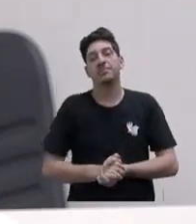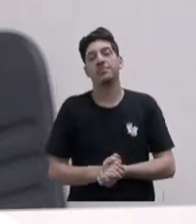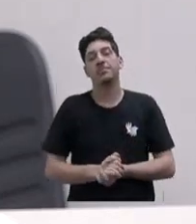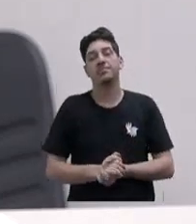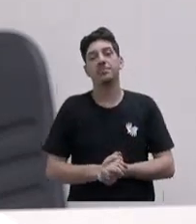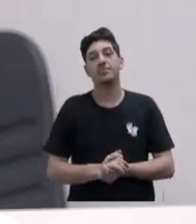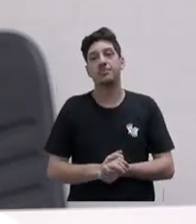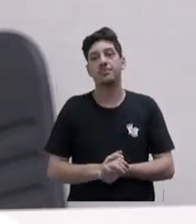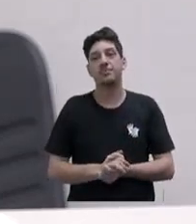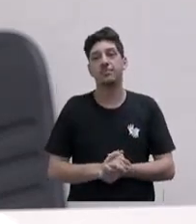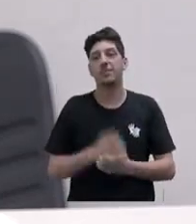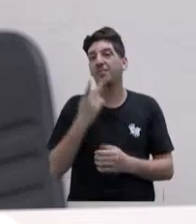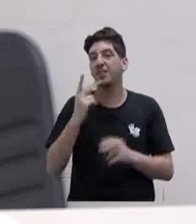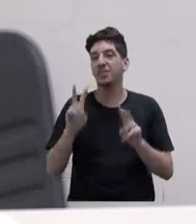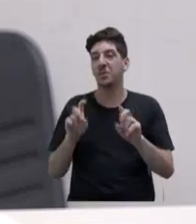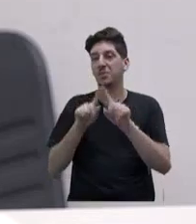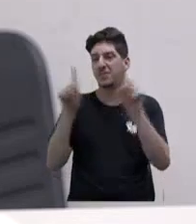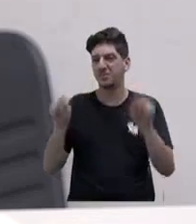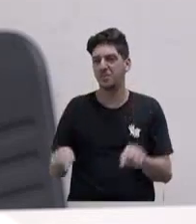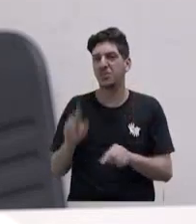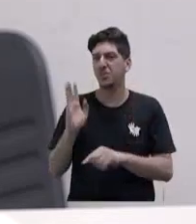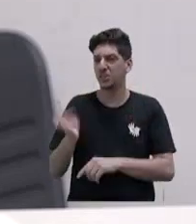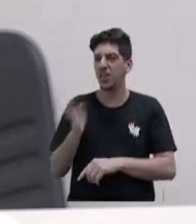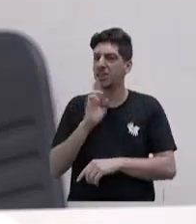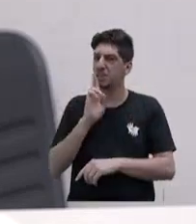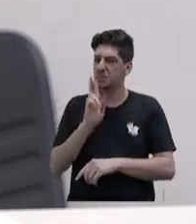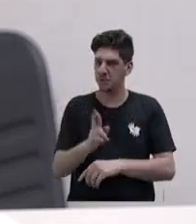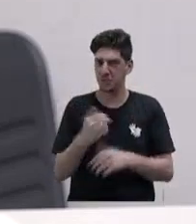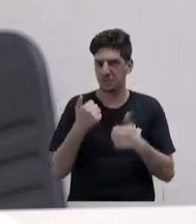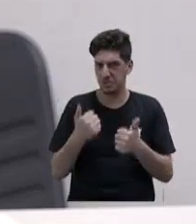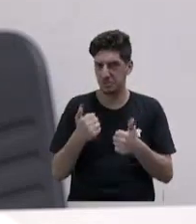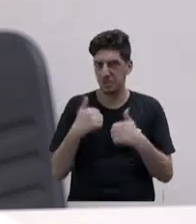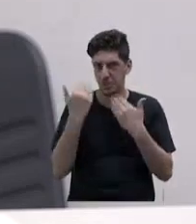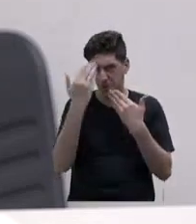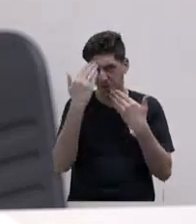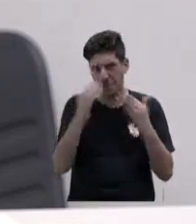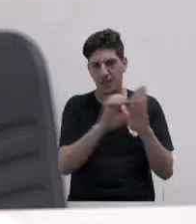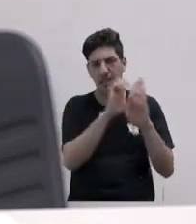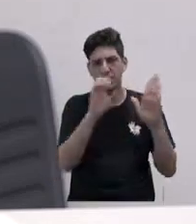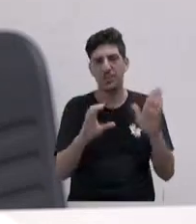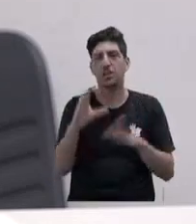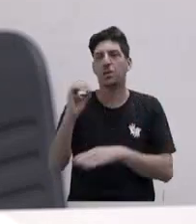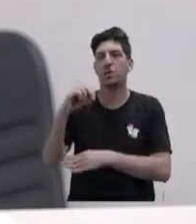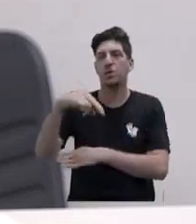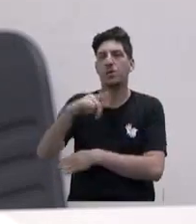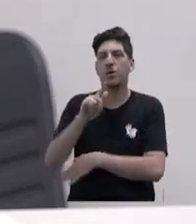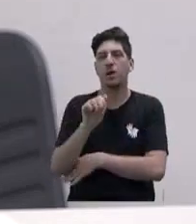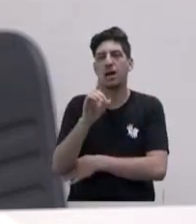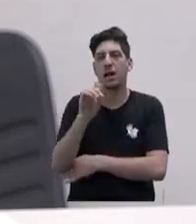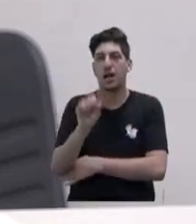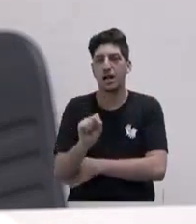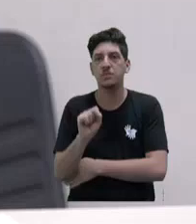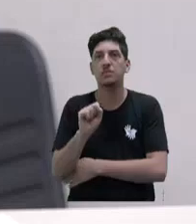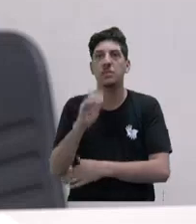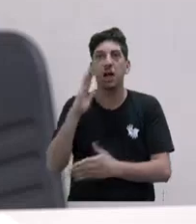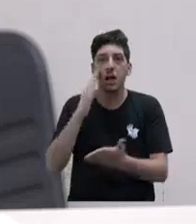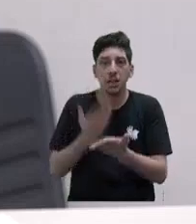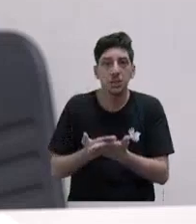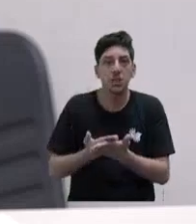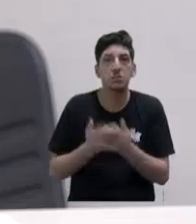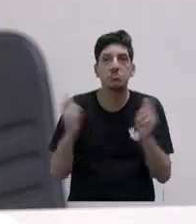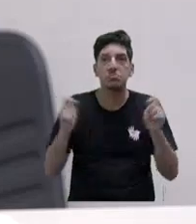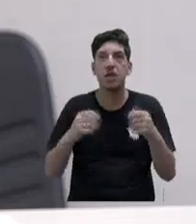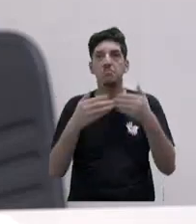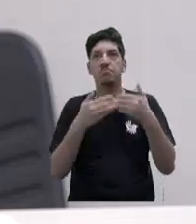A questão dos servidores, eu acho que eu já respondi. Eu agradeço imensamente o edital de Congados, acho que ele abre uma janela,